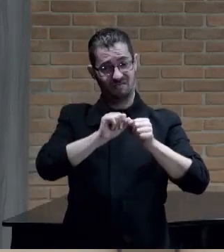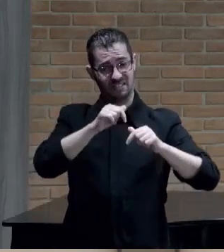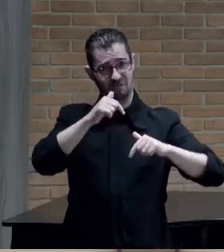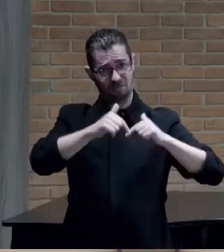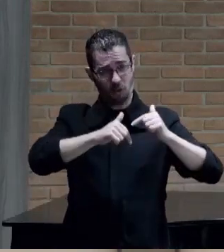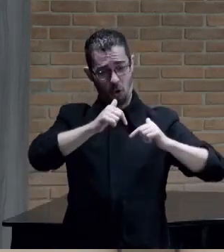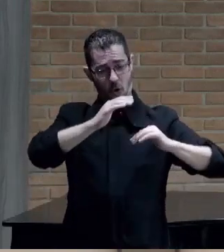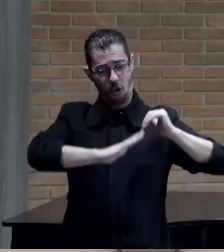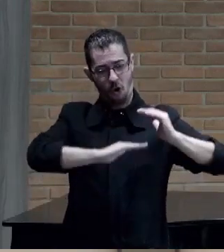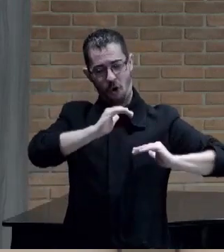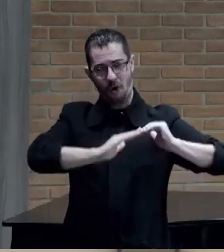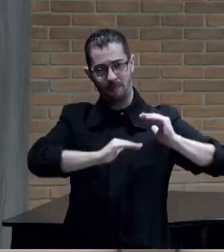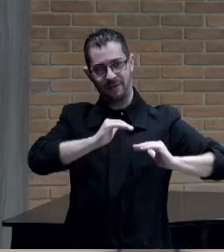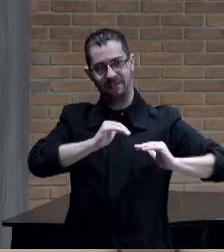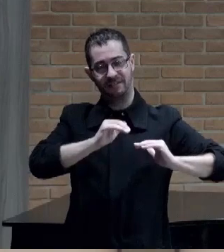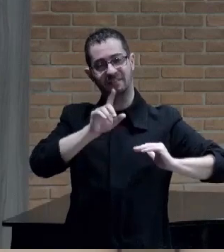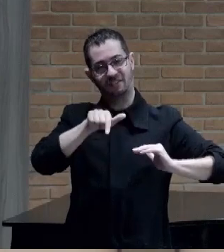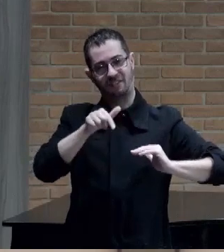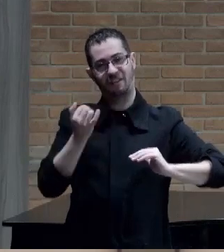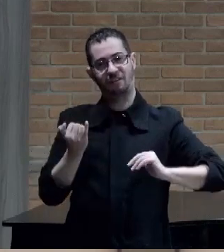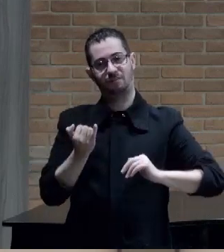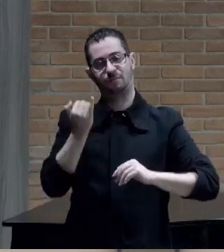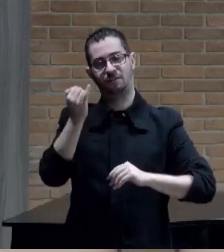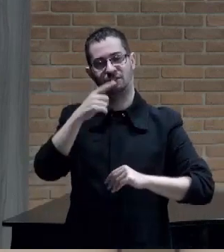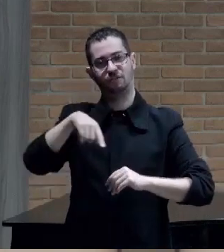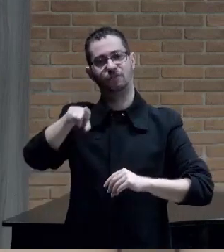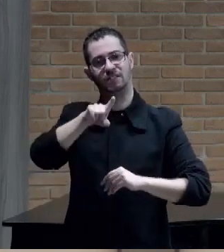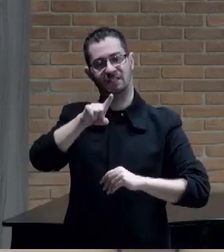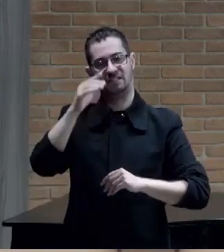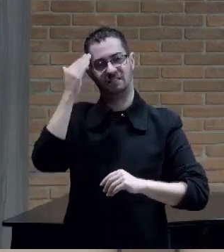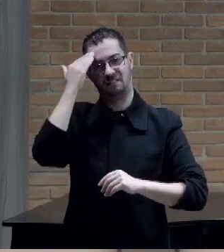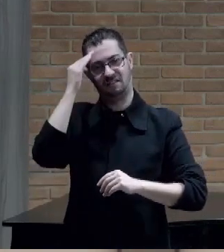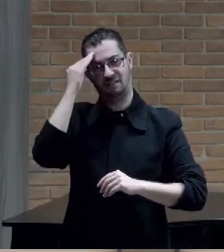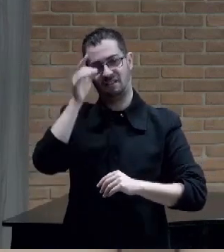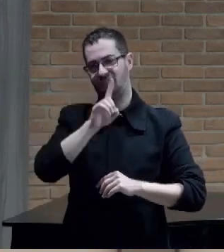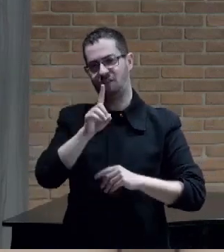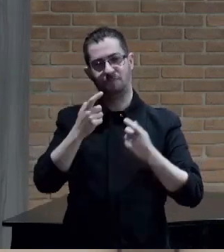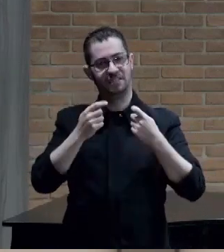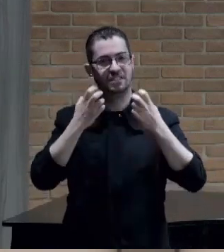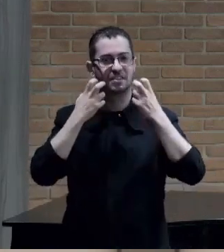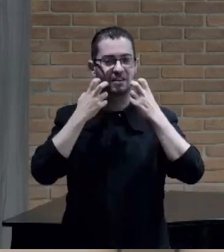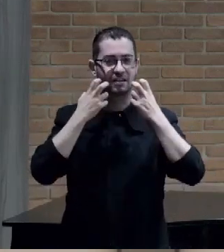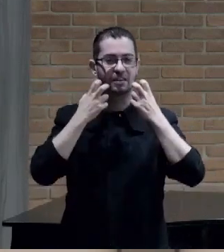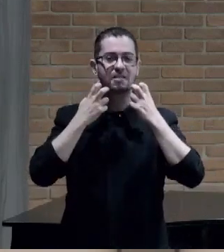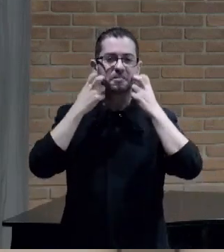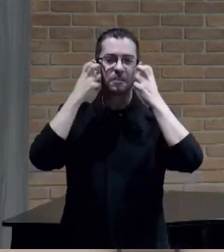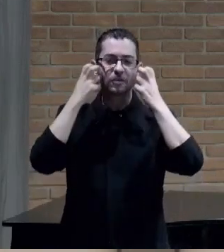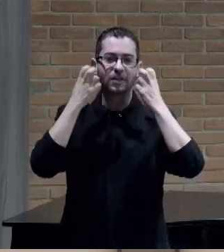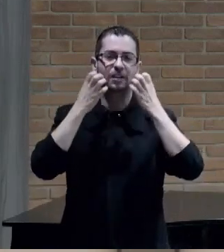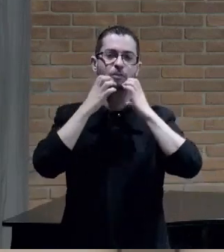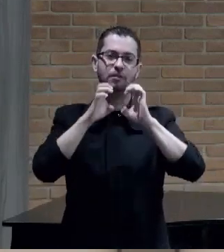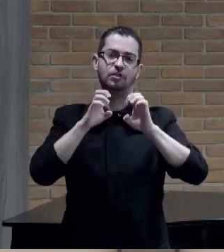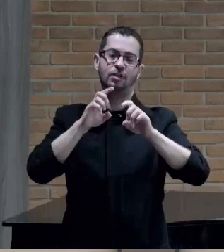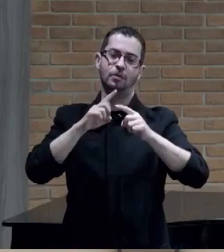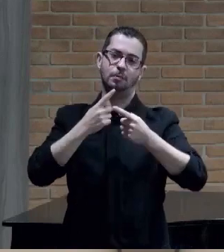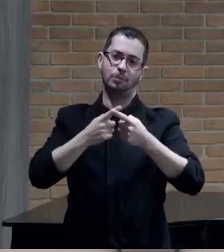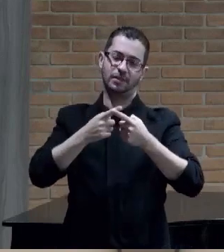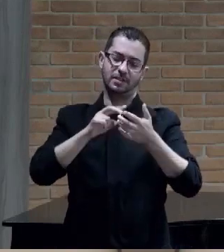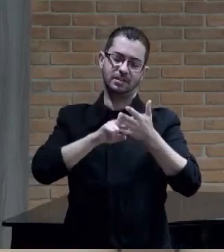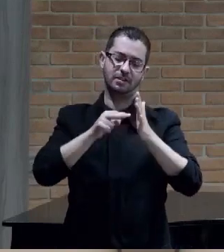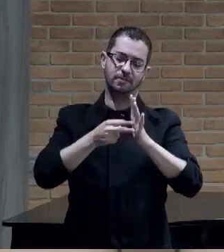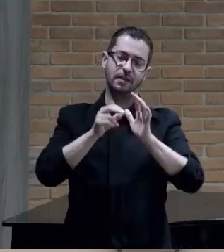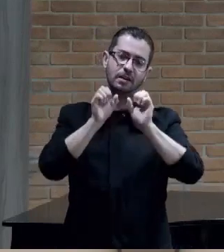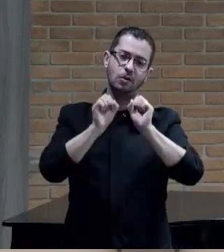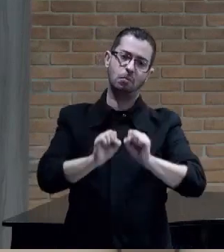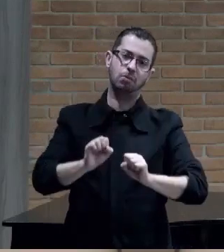Então é importante você entender isso. Não me envergonhe do Evangelho, pois é o poder de Deus.